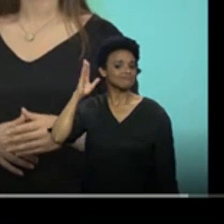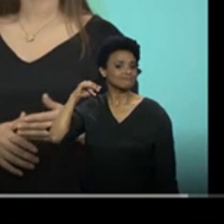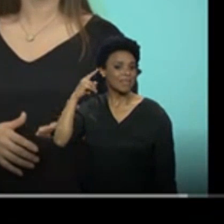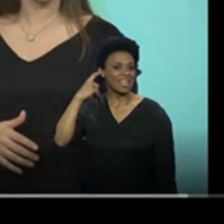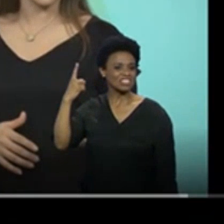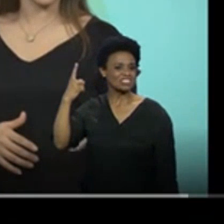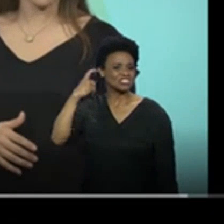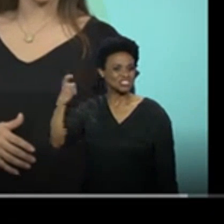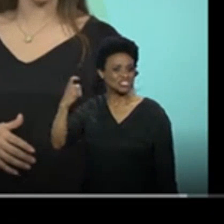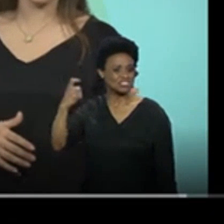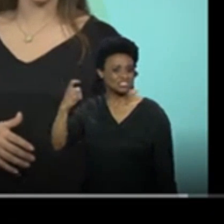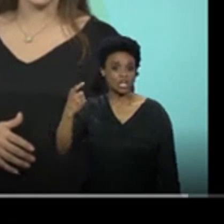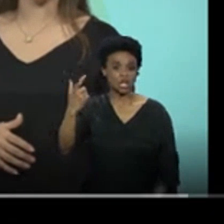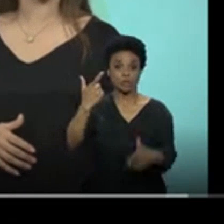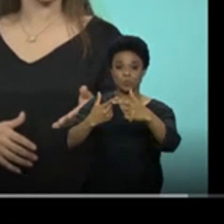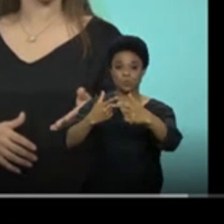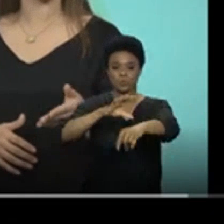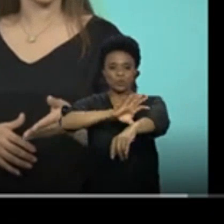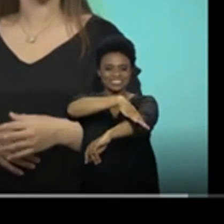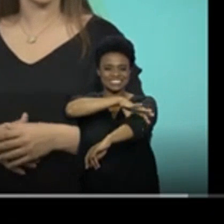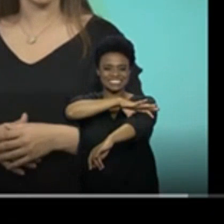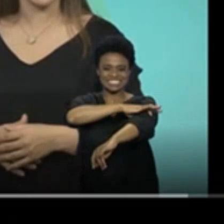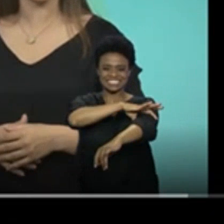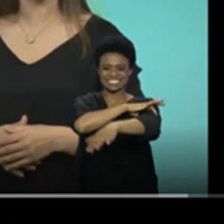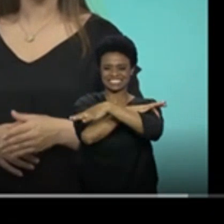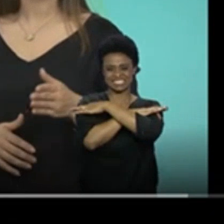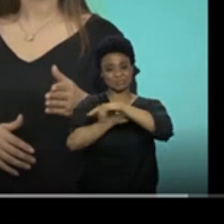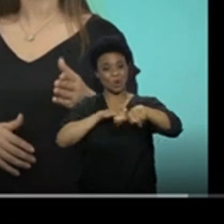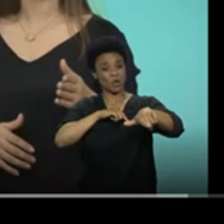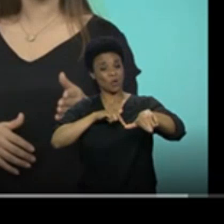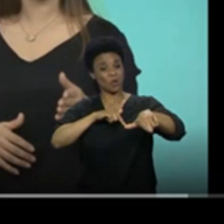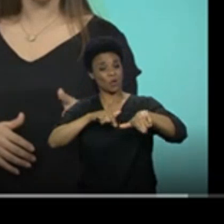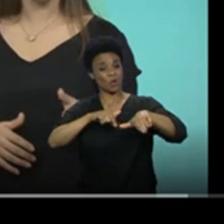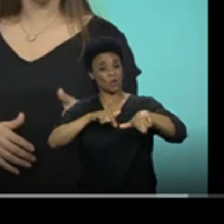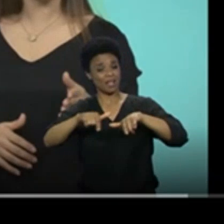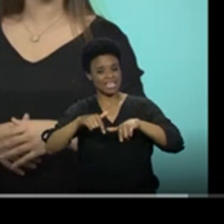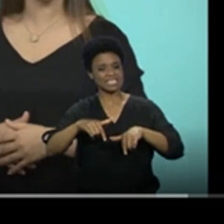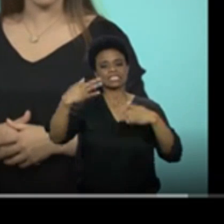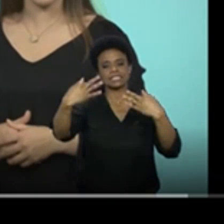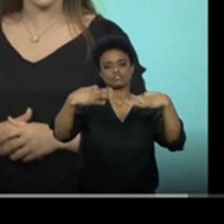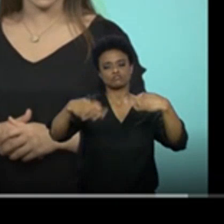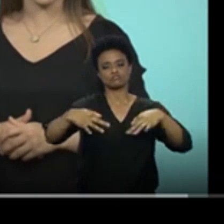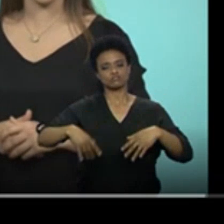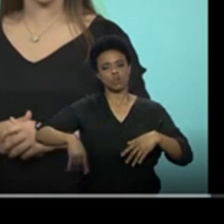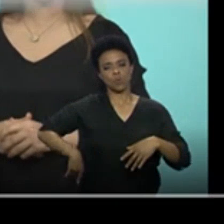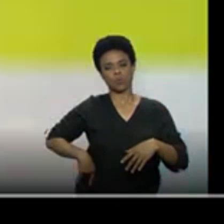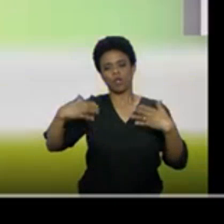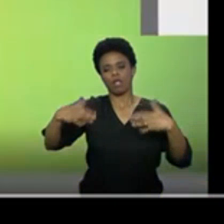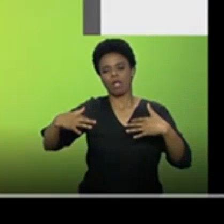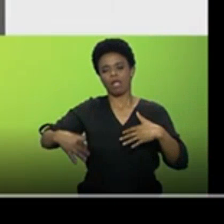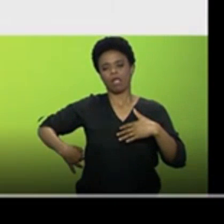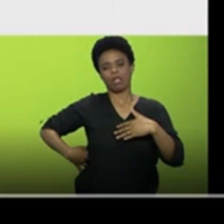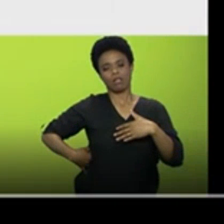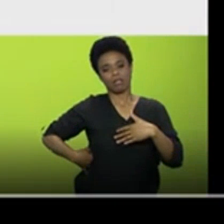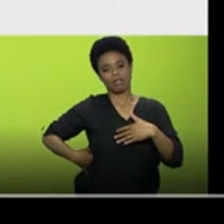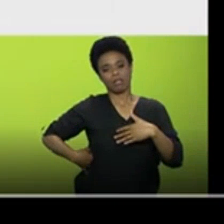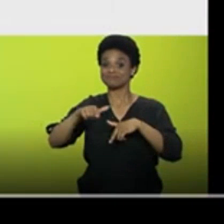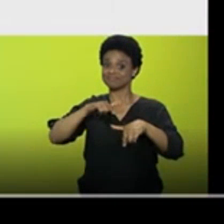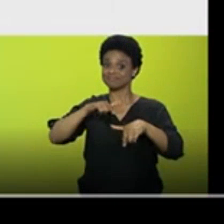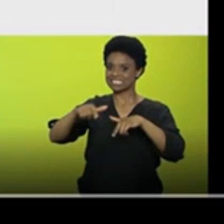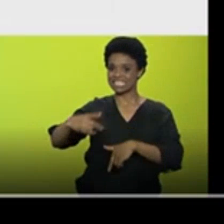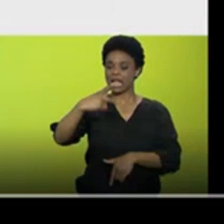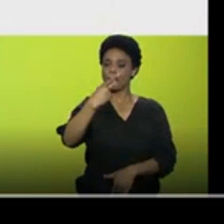ruído, distúrbios osteomusculares relacionados ao trabalho e as lombalgias ocupacionais. A